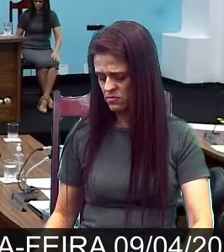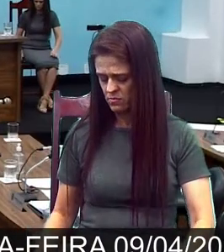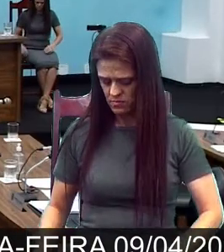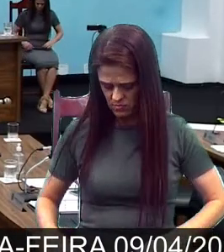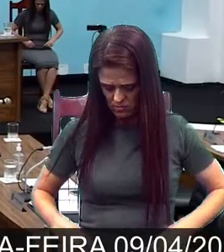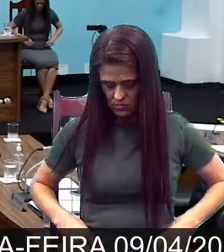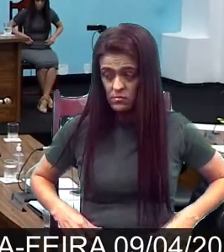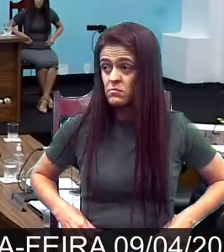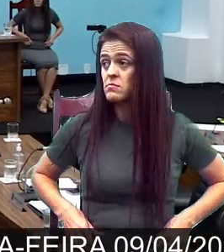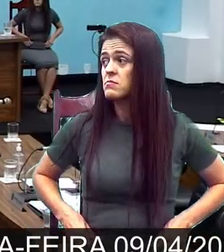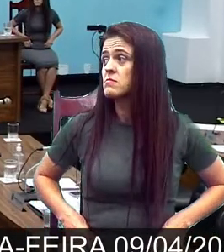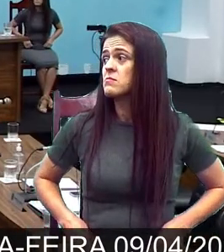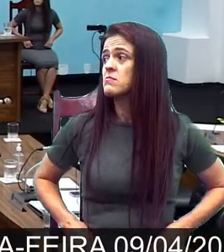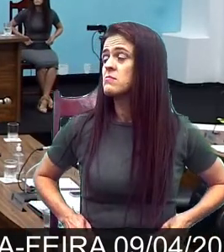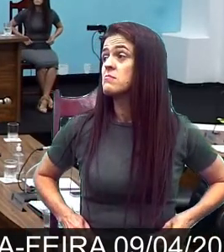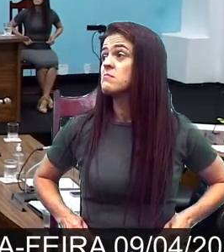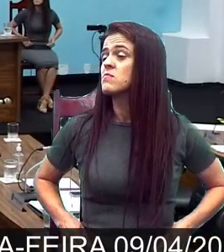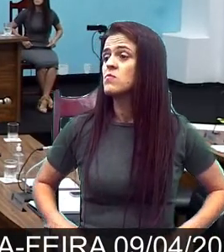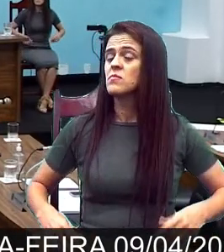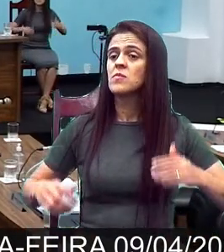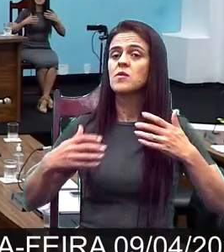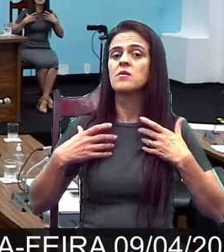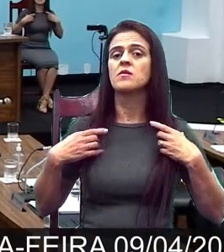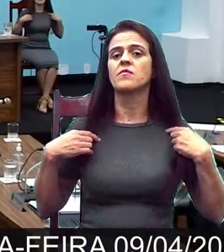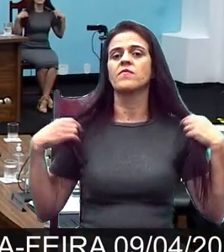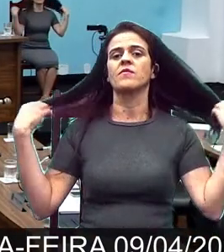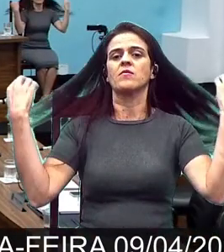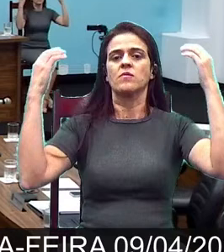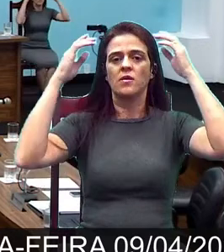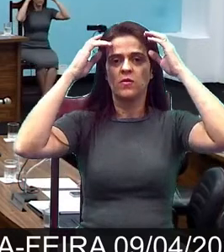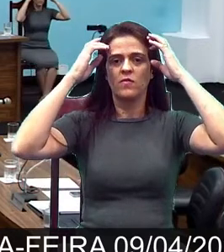Deu certo. Graças a Deus, ciclistas.